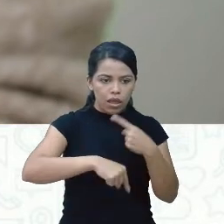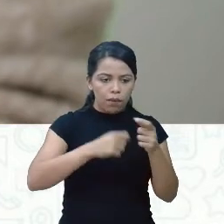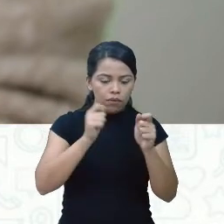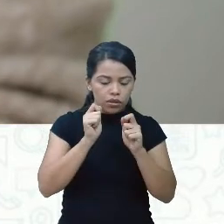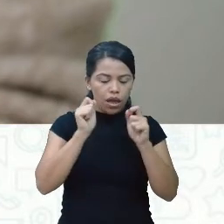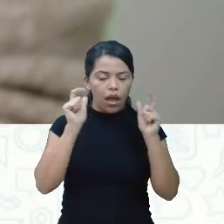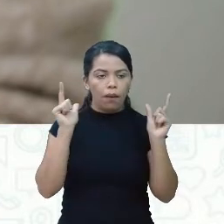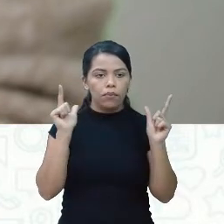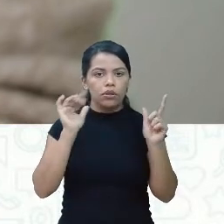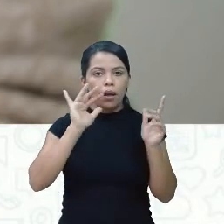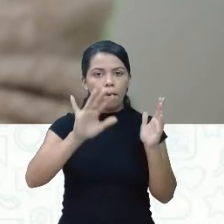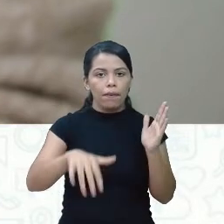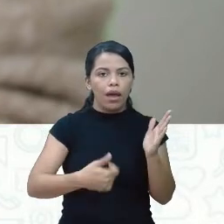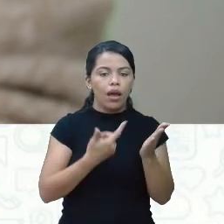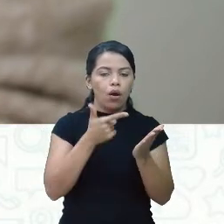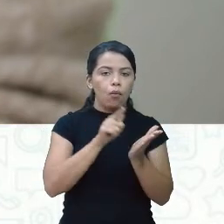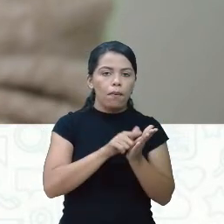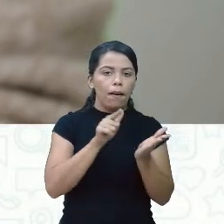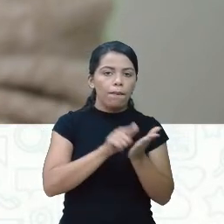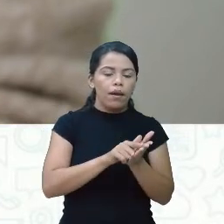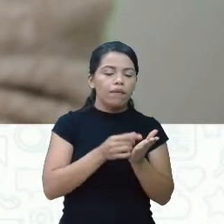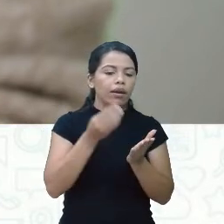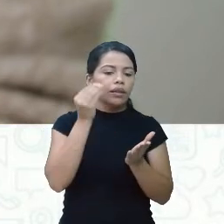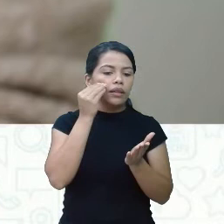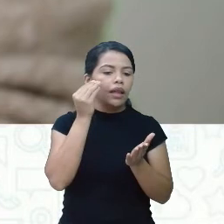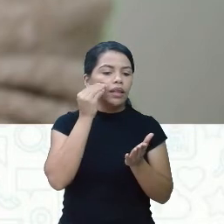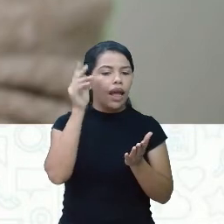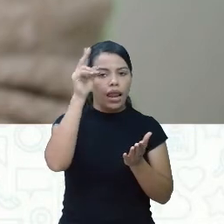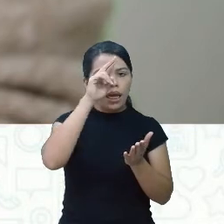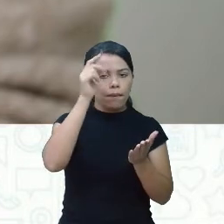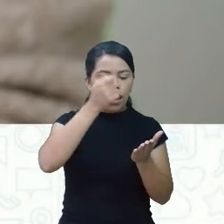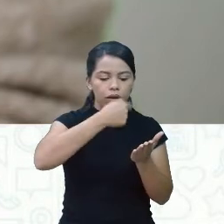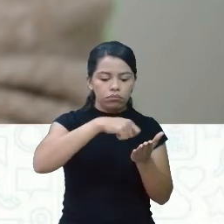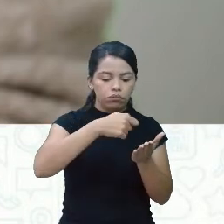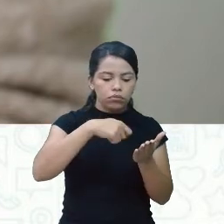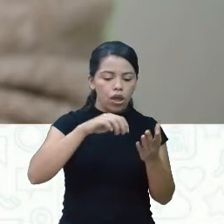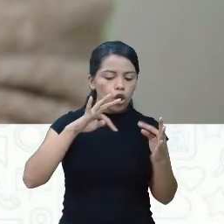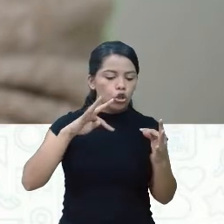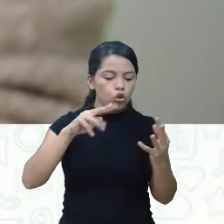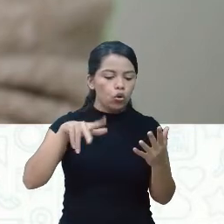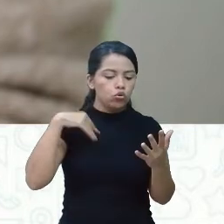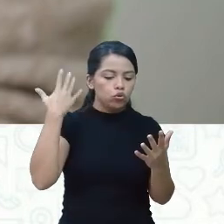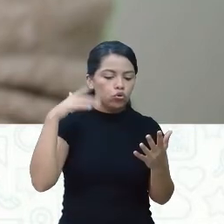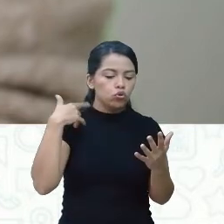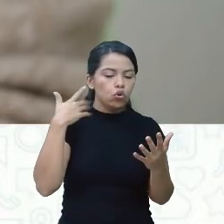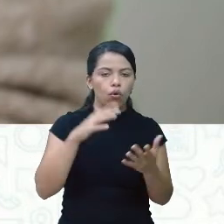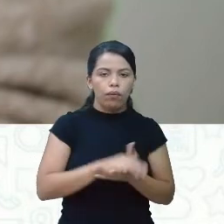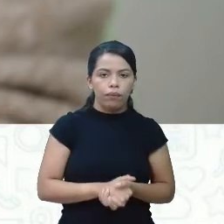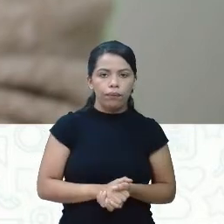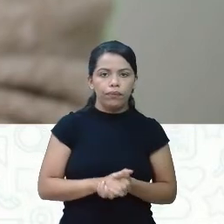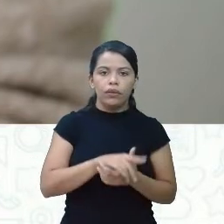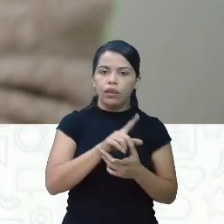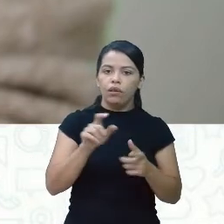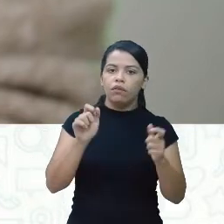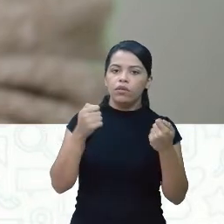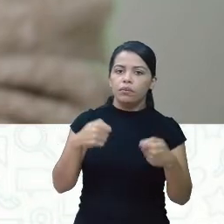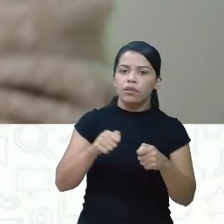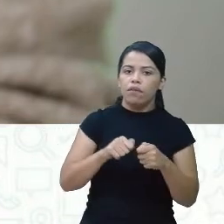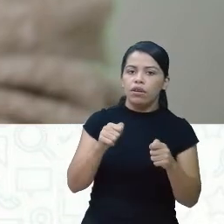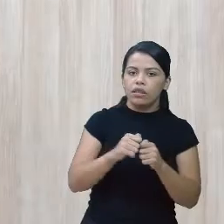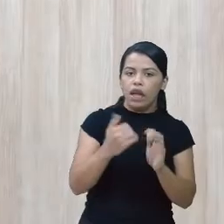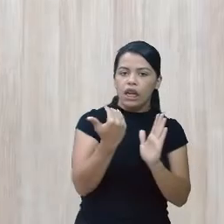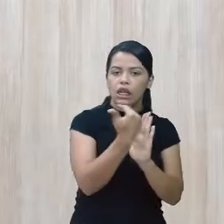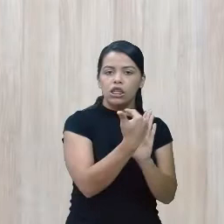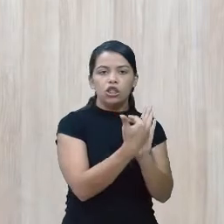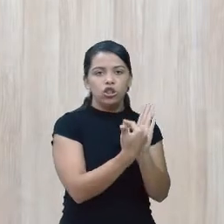os olhos, pega seu papel e vai tentar lembrar e escrever todos os sons. Mas você tem que fazer isso como uma lista.